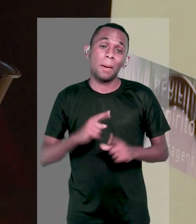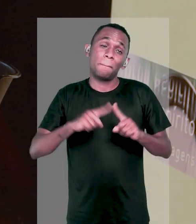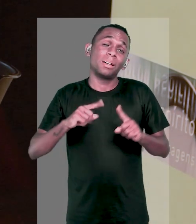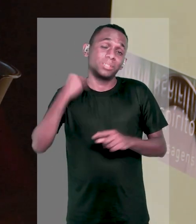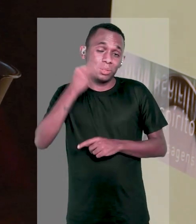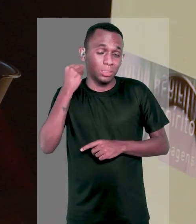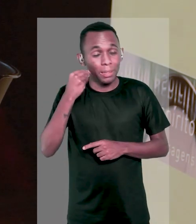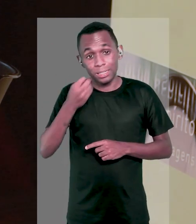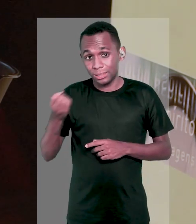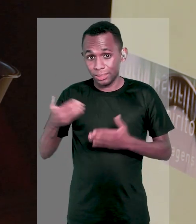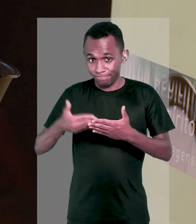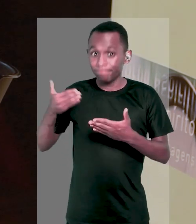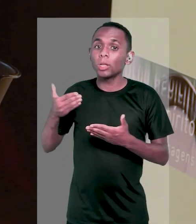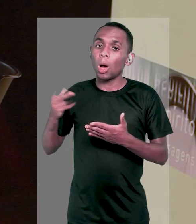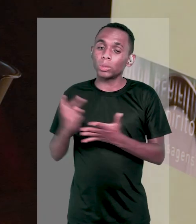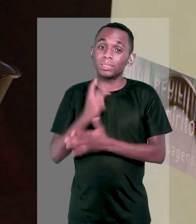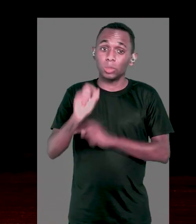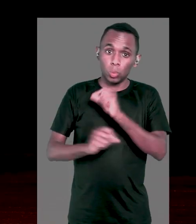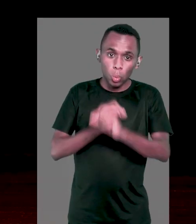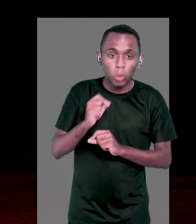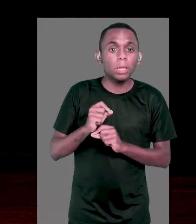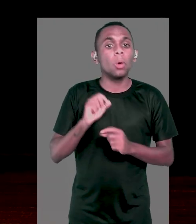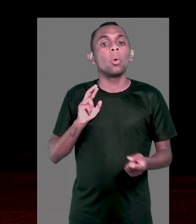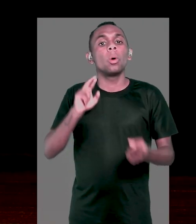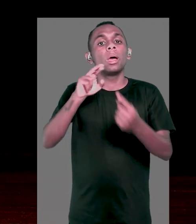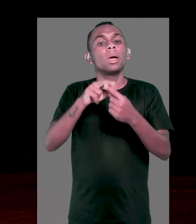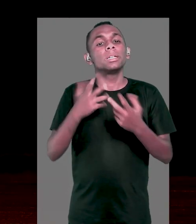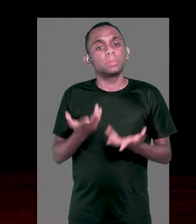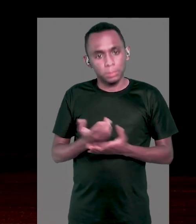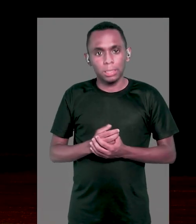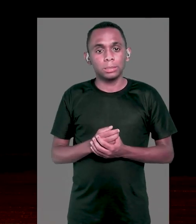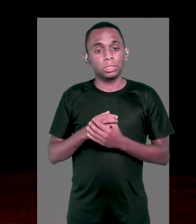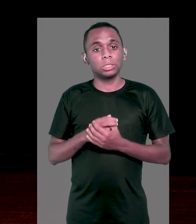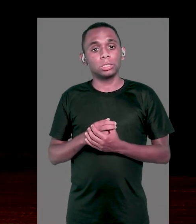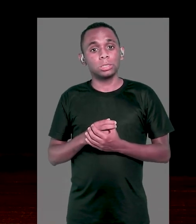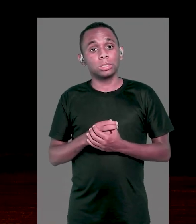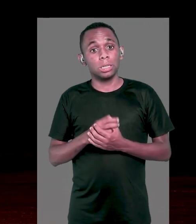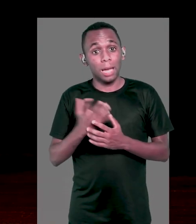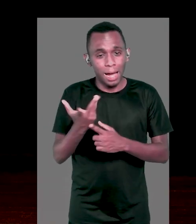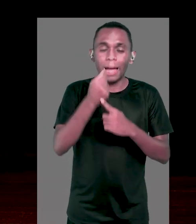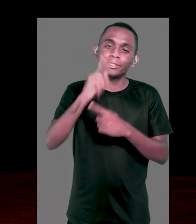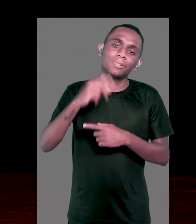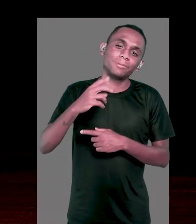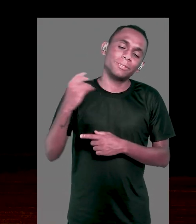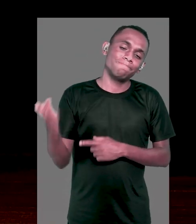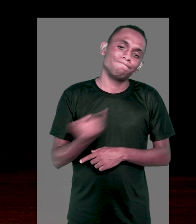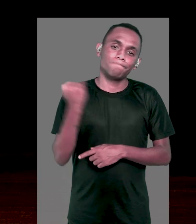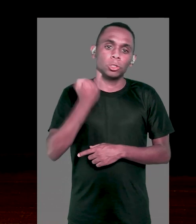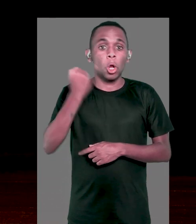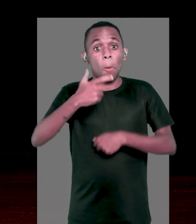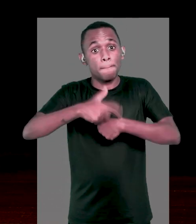foi ali extremamente importante que foi o momento em que nós ficamos confinados por causa do covid